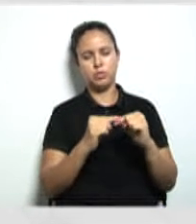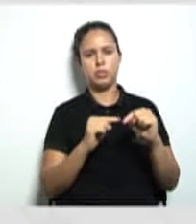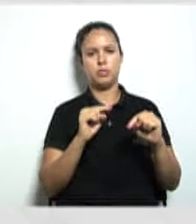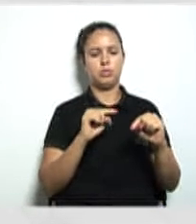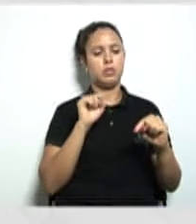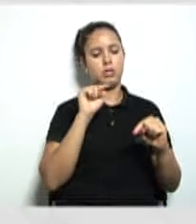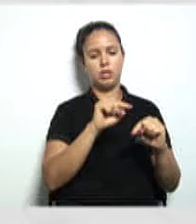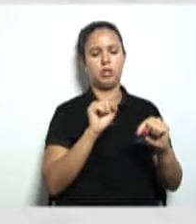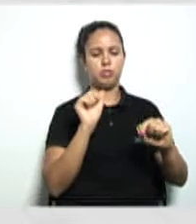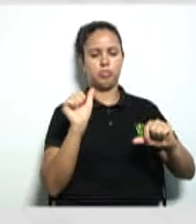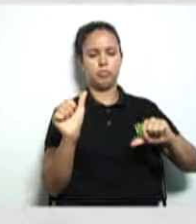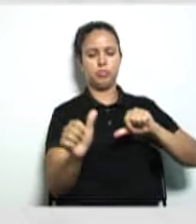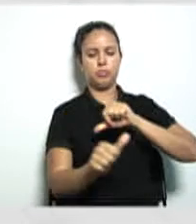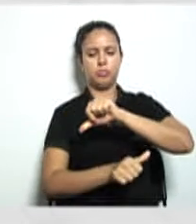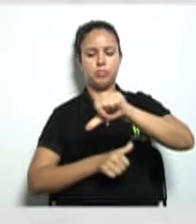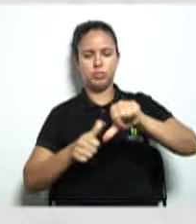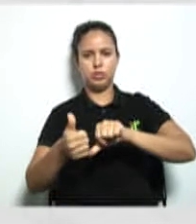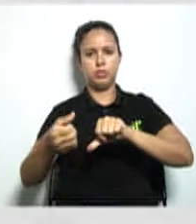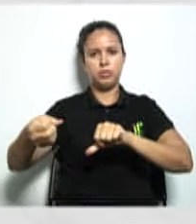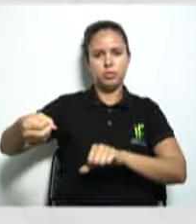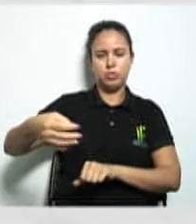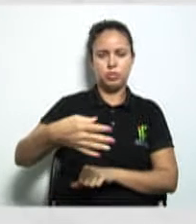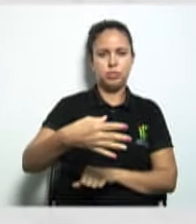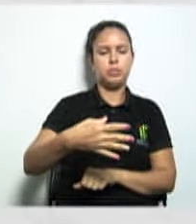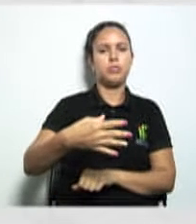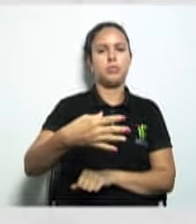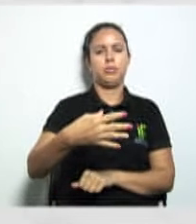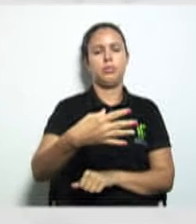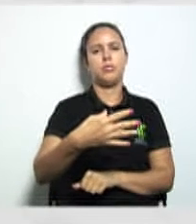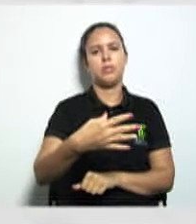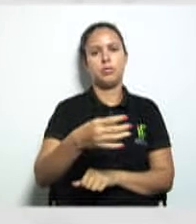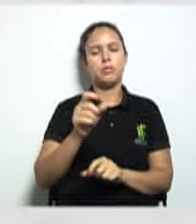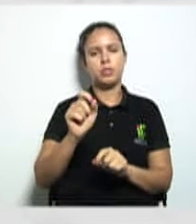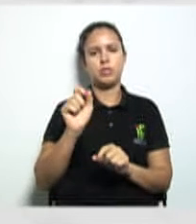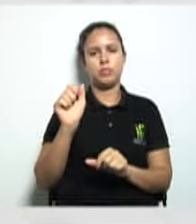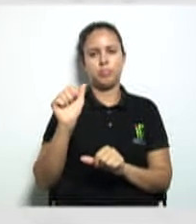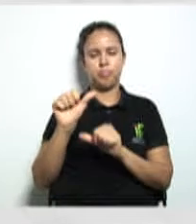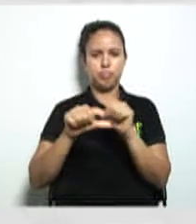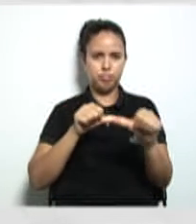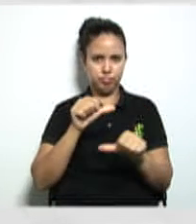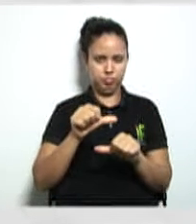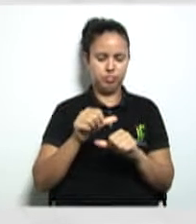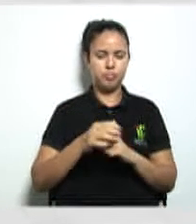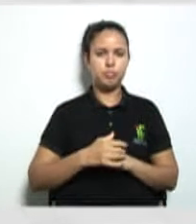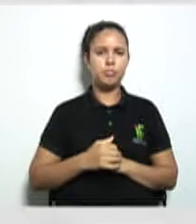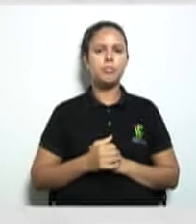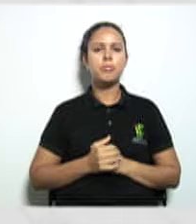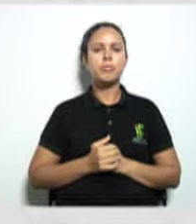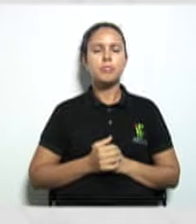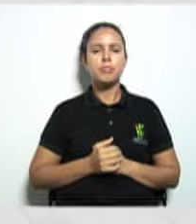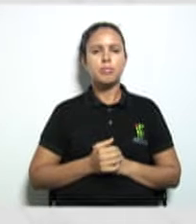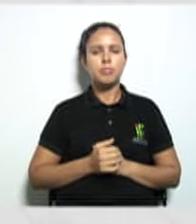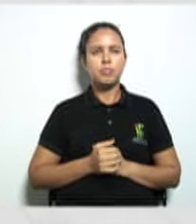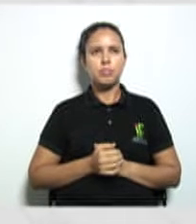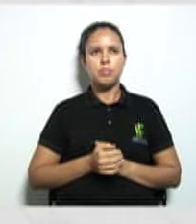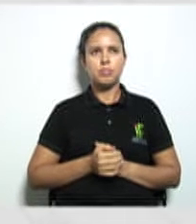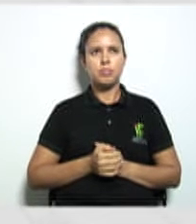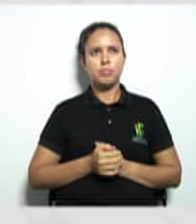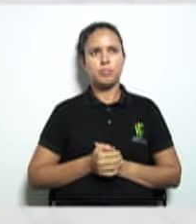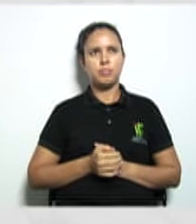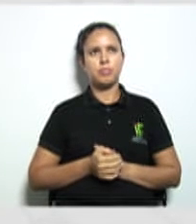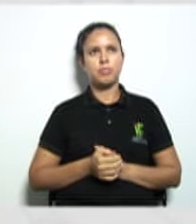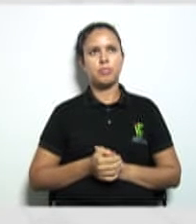um novo produto através da reciclagem. Beleza? Continuando aqui.